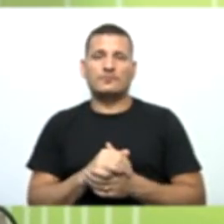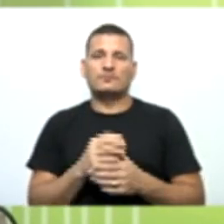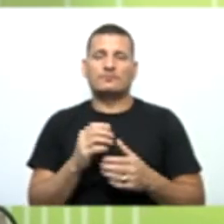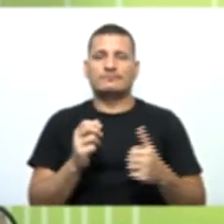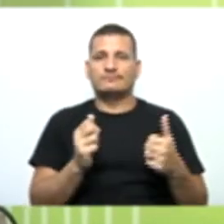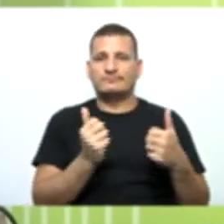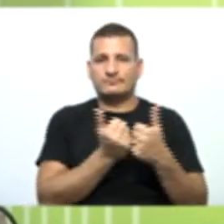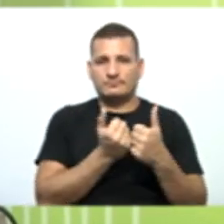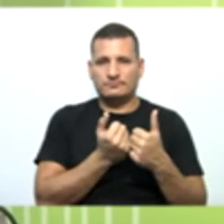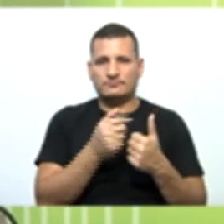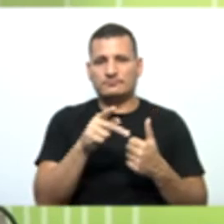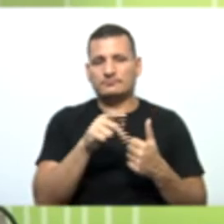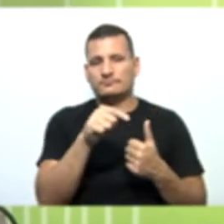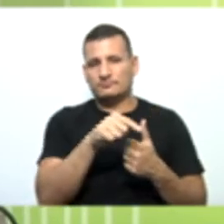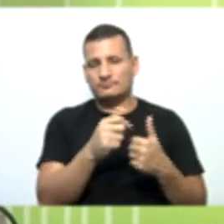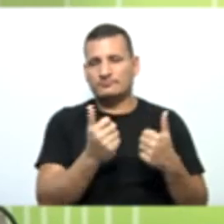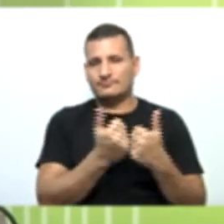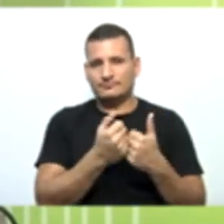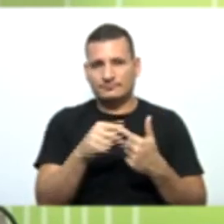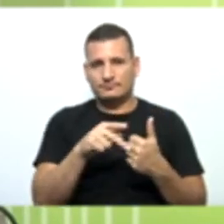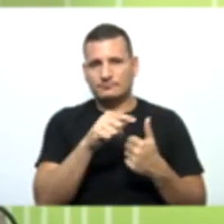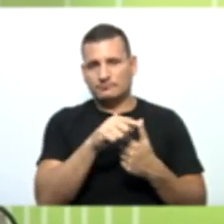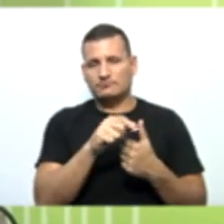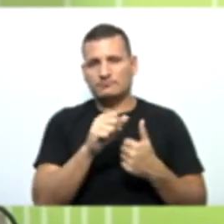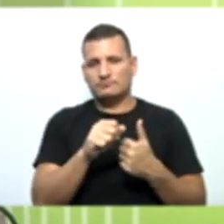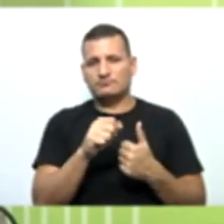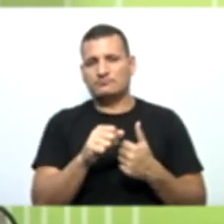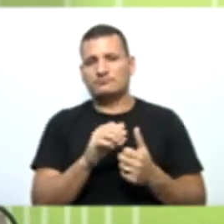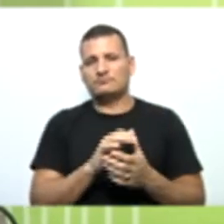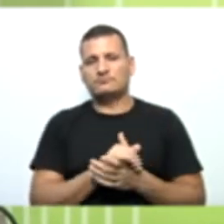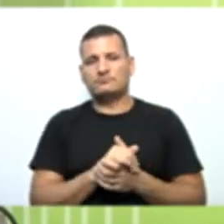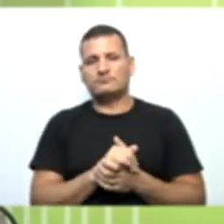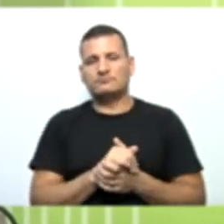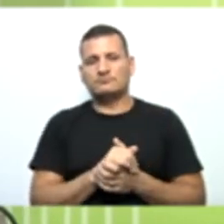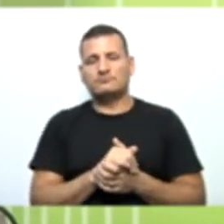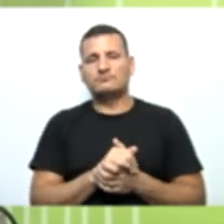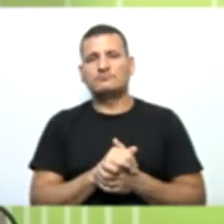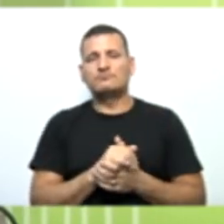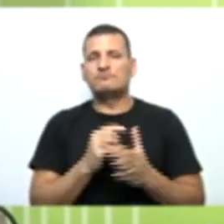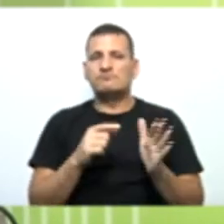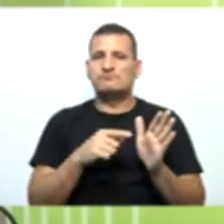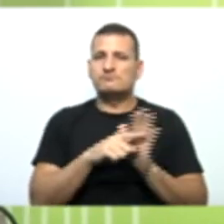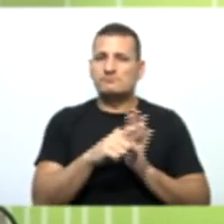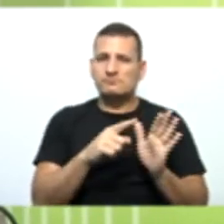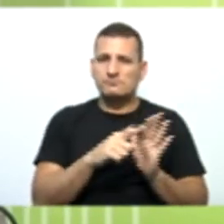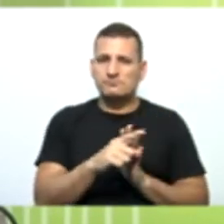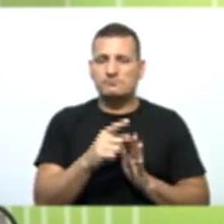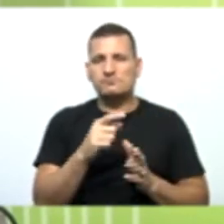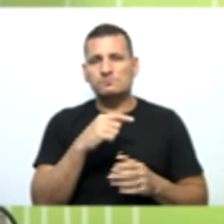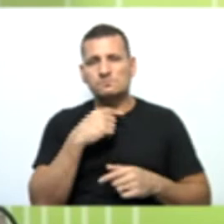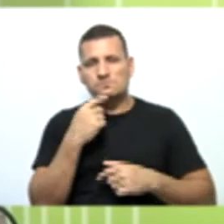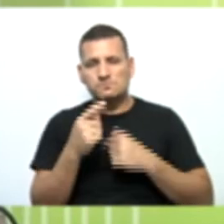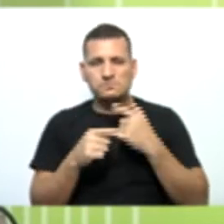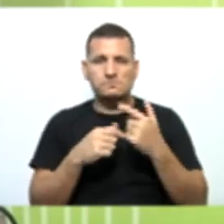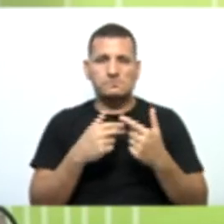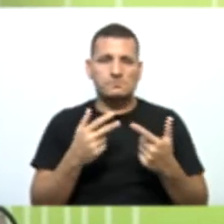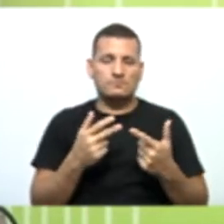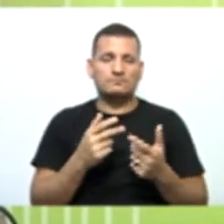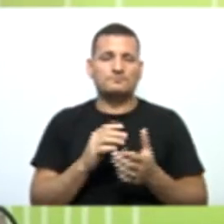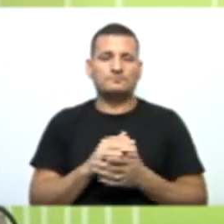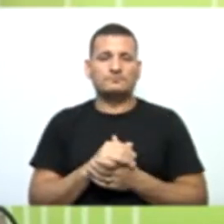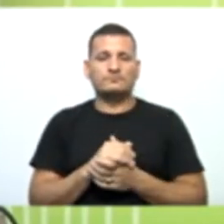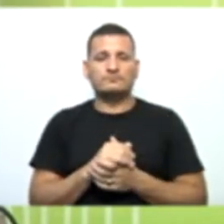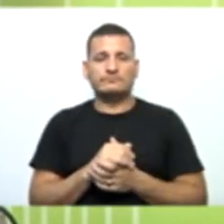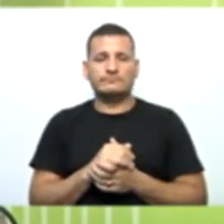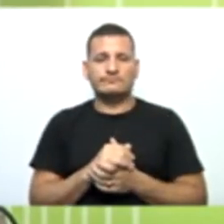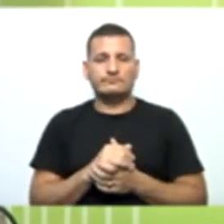presencial, tutor, no caso ele vai estar tirando as dúvidas no que vier, e a gente vai tentar aqui filtrar e